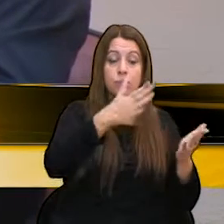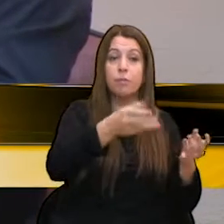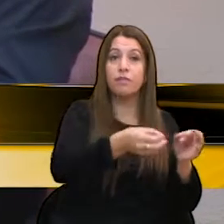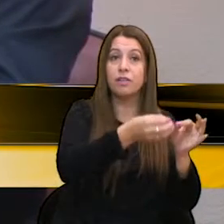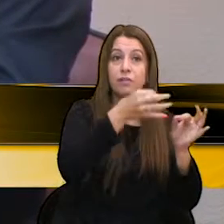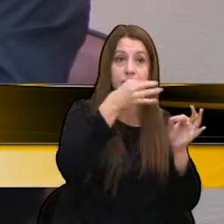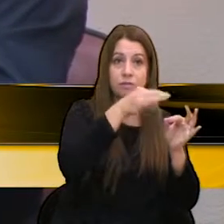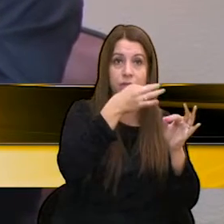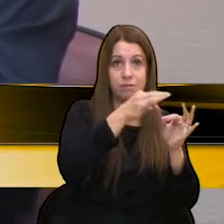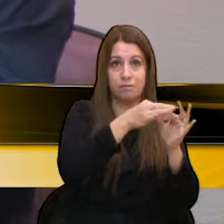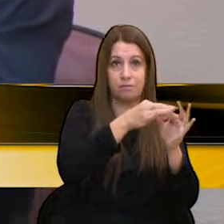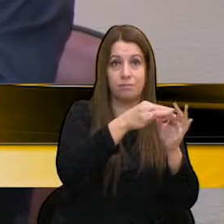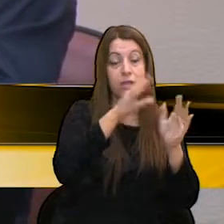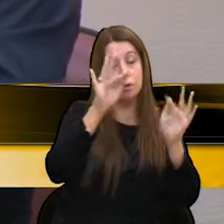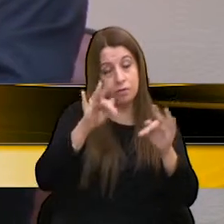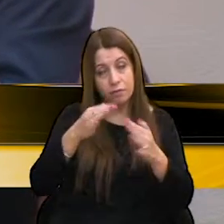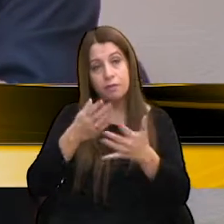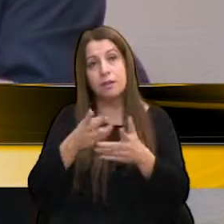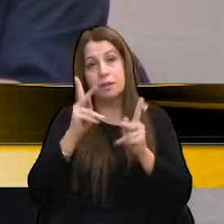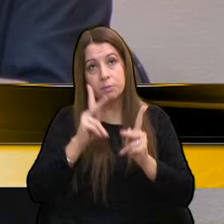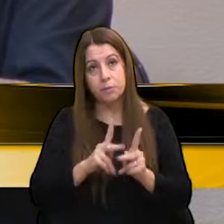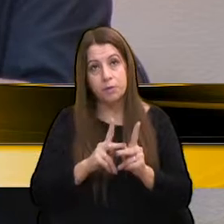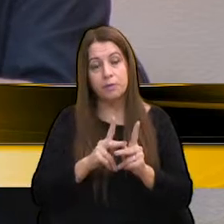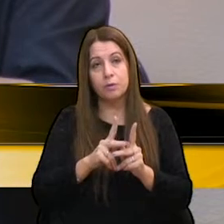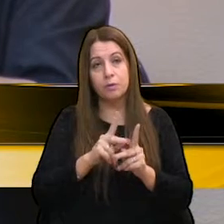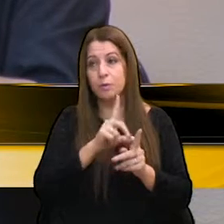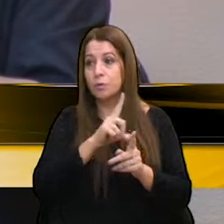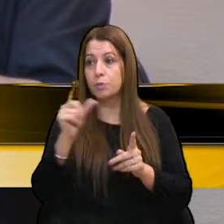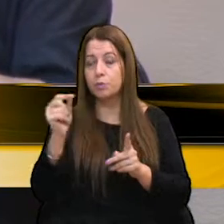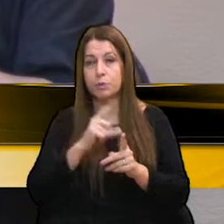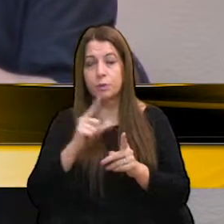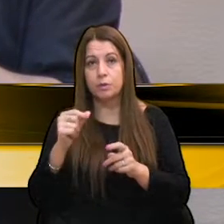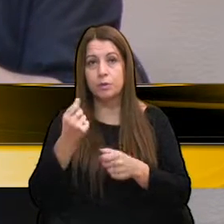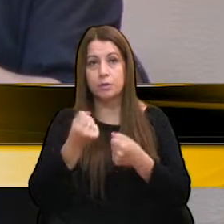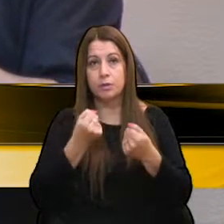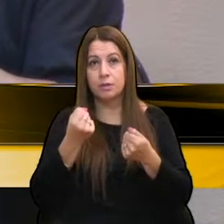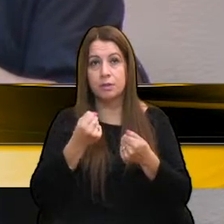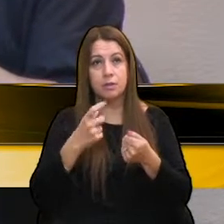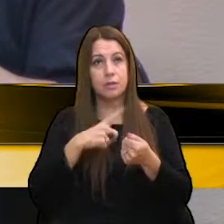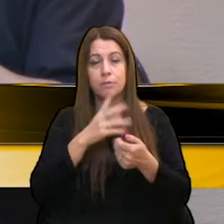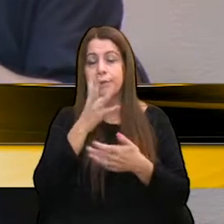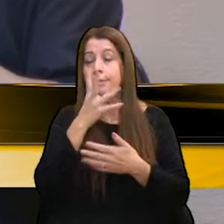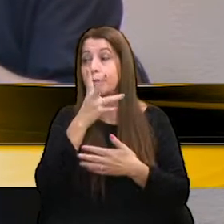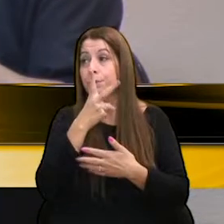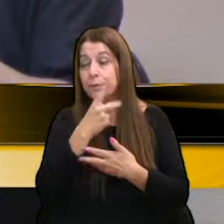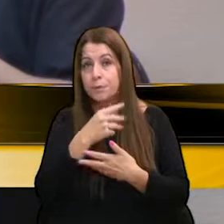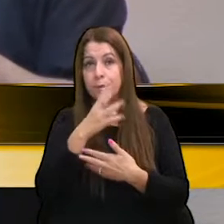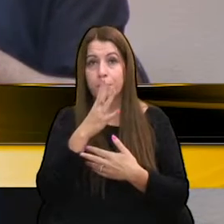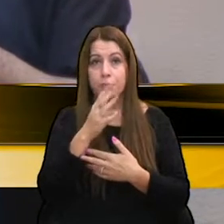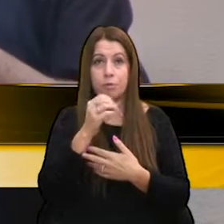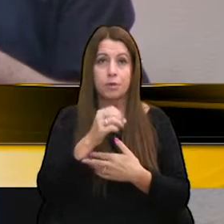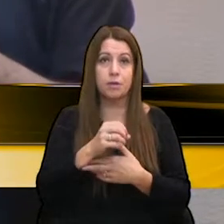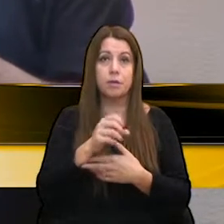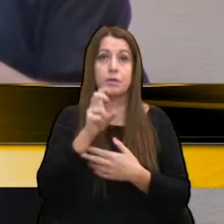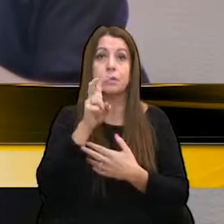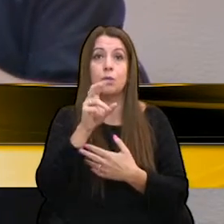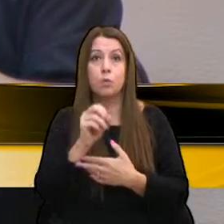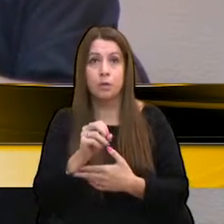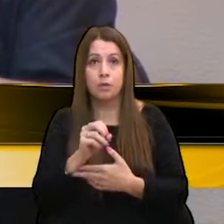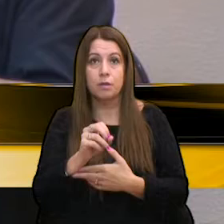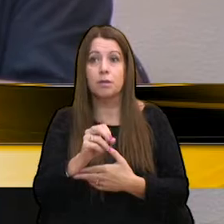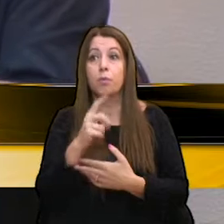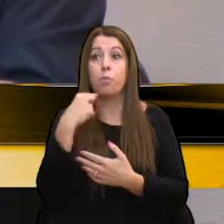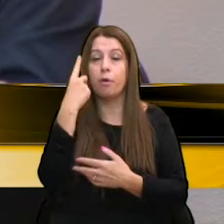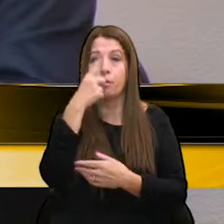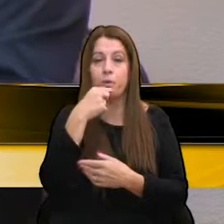Uva. No final, as pessoas que estavam saindo com seus automóveis tiveram que demorar quase 40, 50, uma hora para